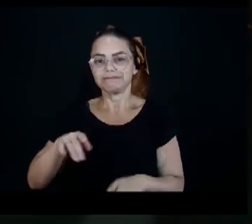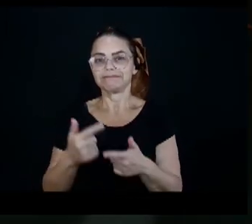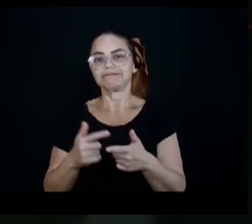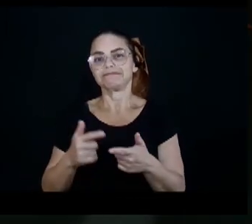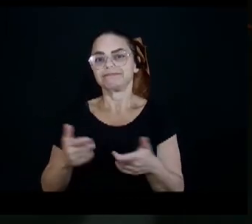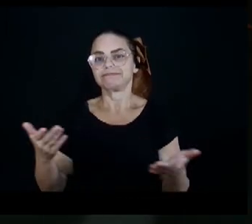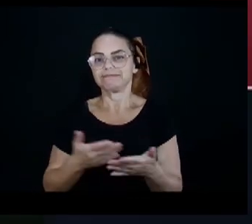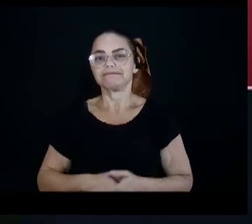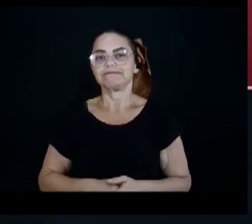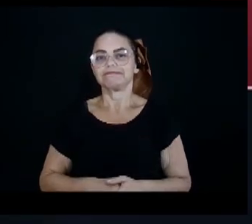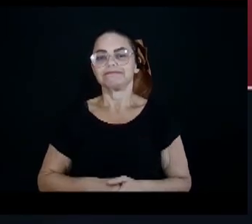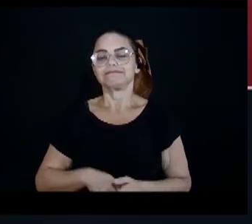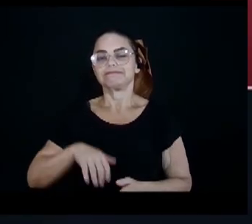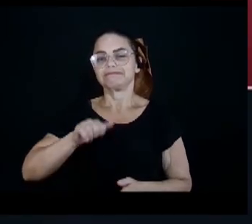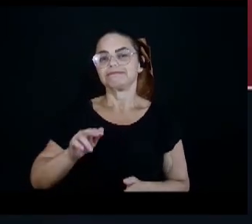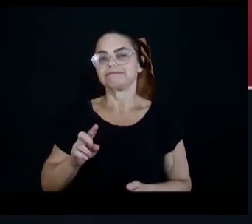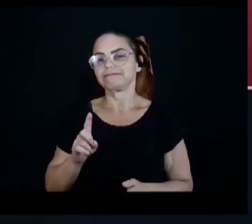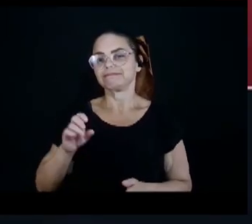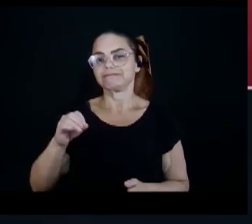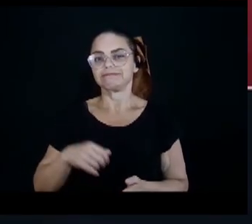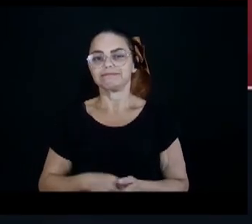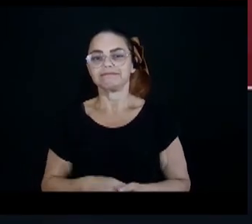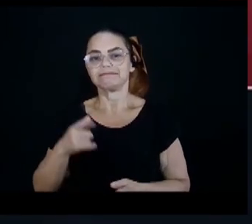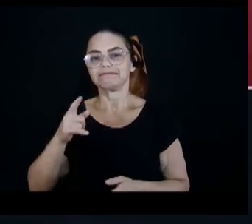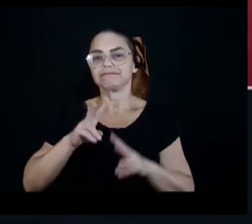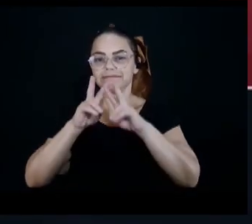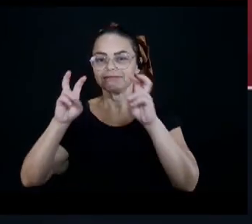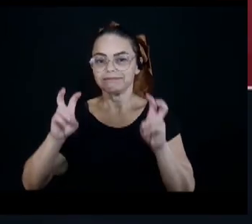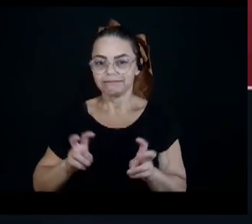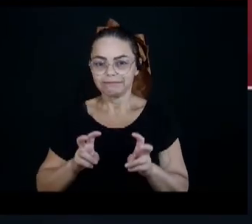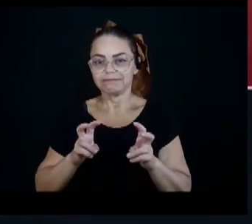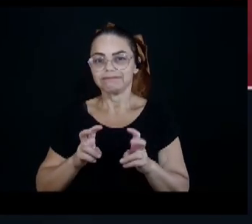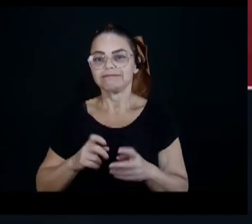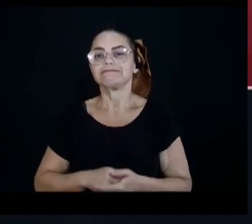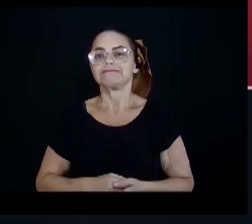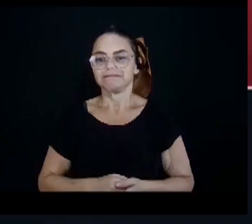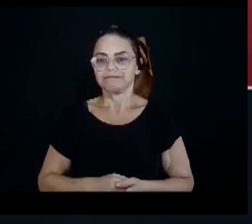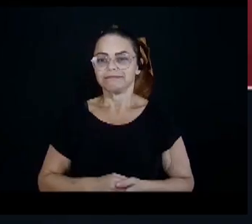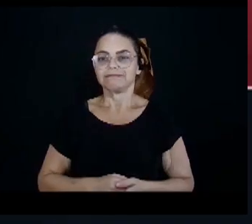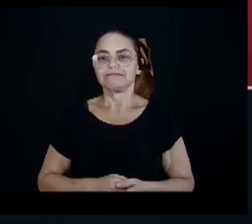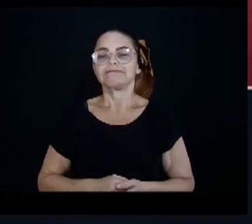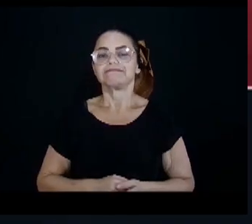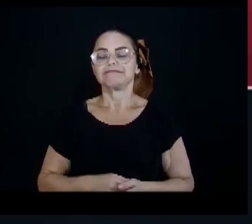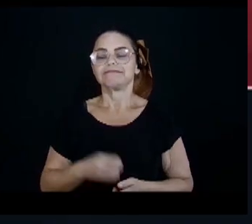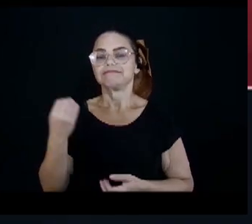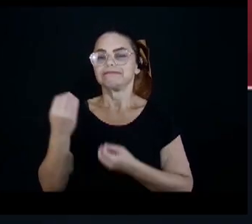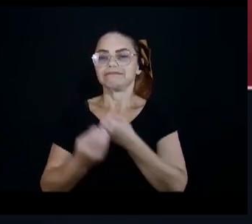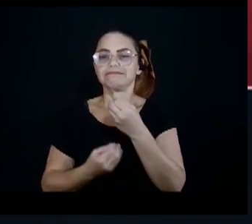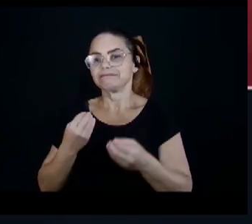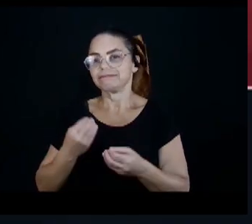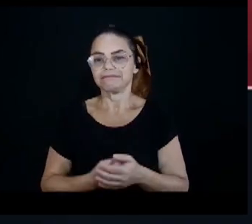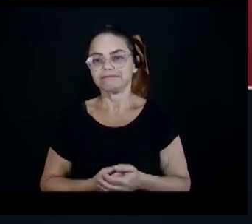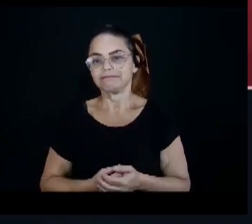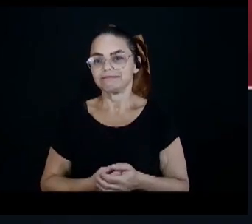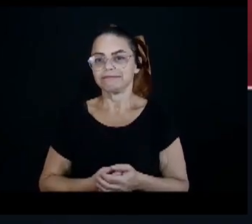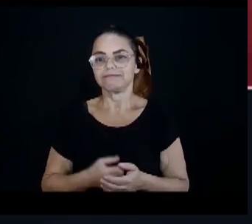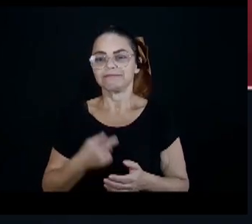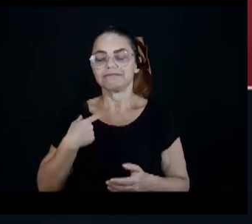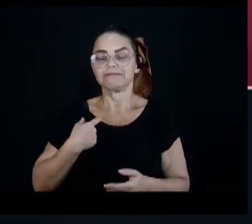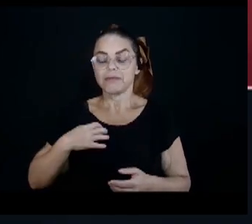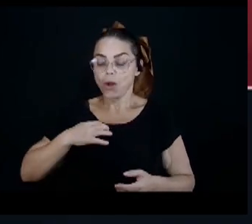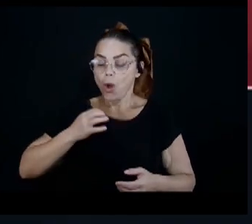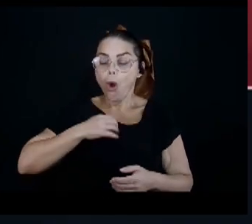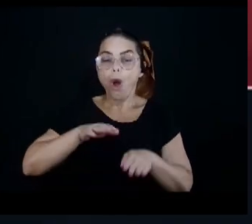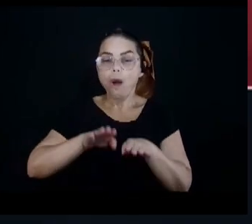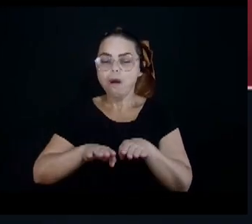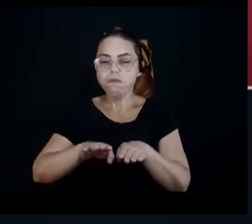e quero conversar com ele sobre a questão do mercado de confecções, que tem mudado e muito.